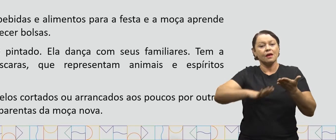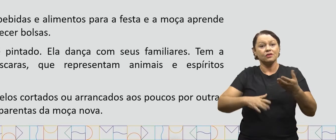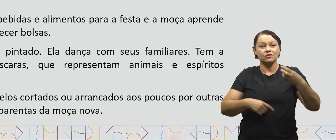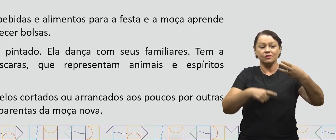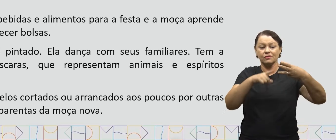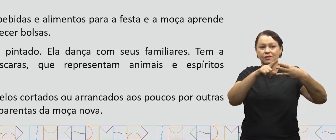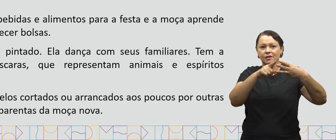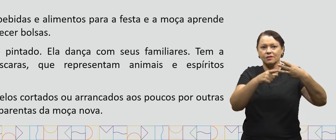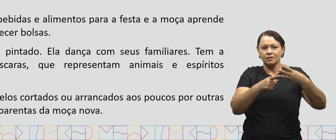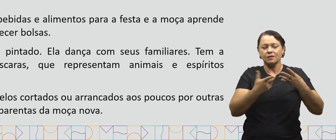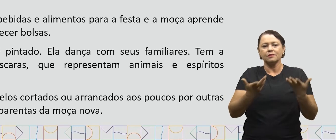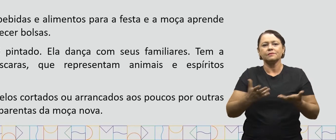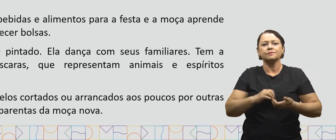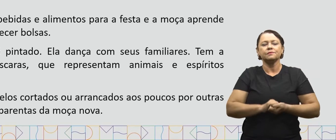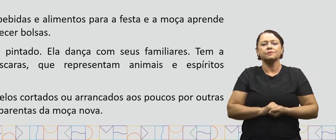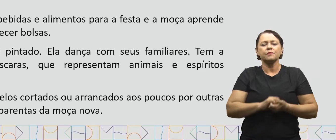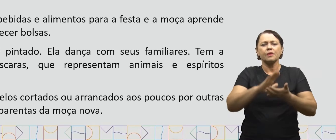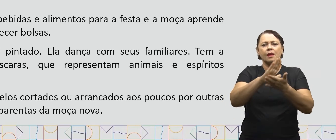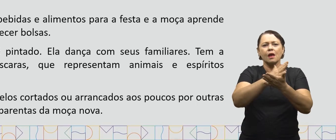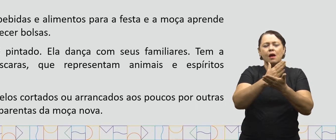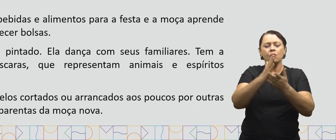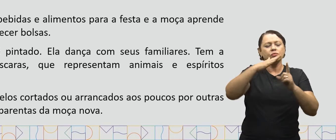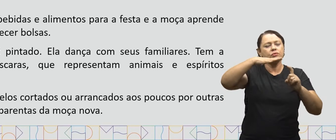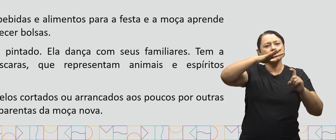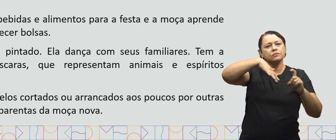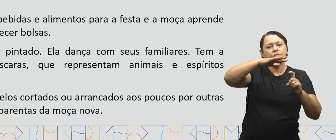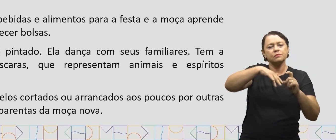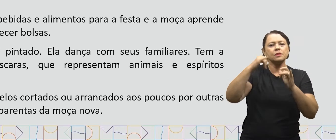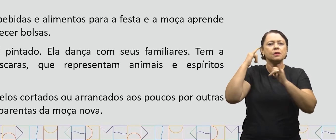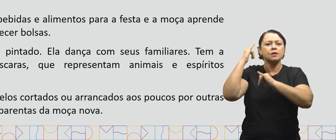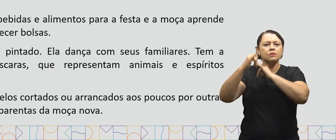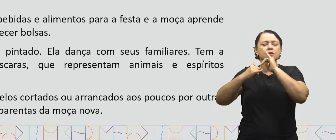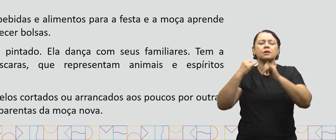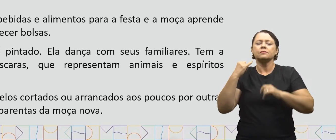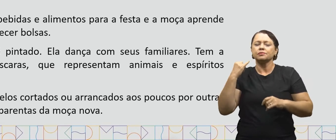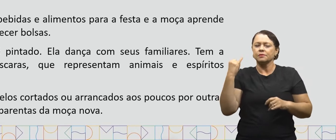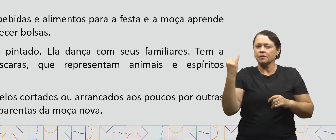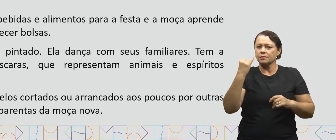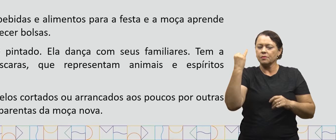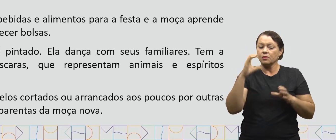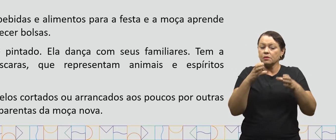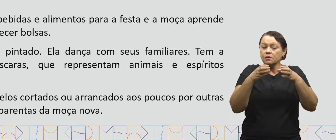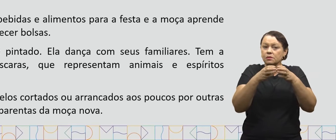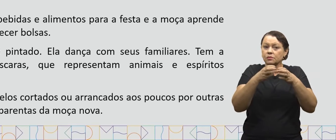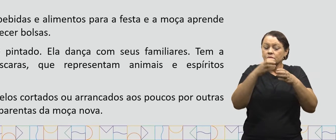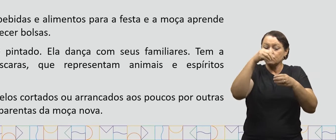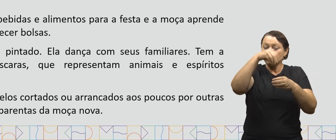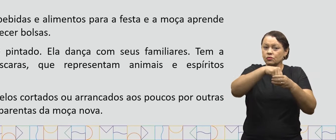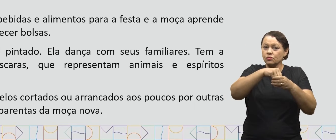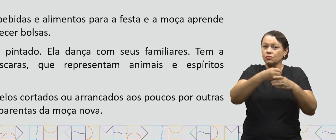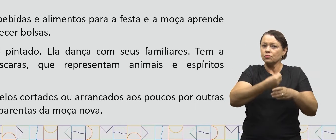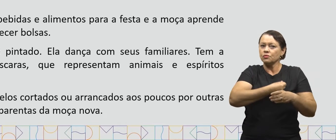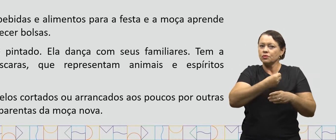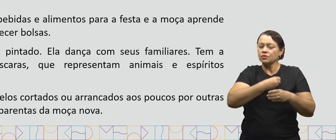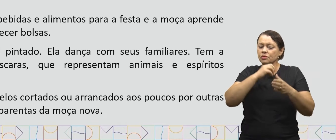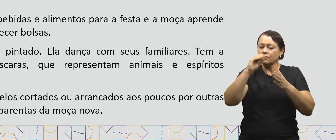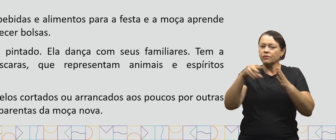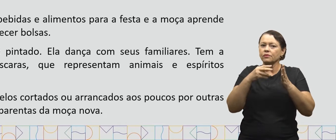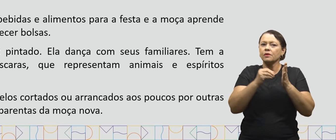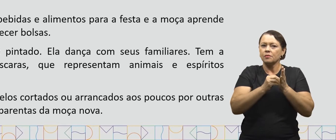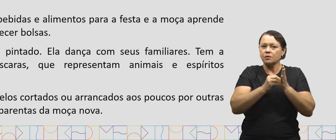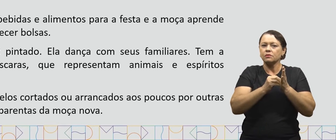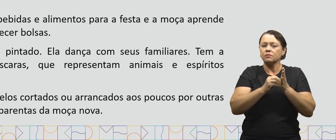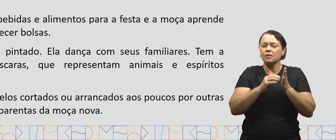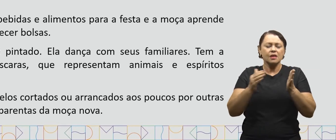3. Muitos mitos e lendas são importantes para diversos grupos da região amazônica. Alguns deles se